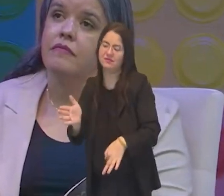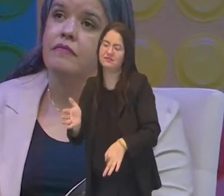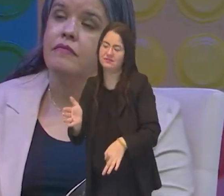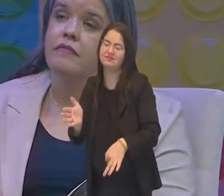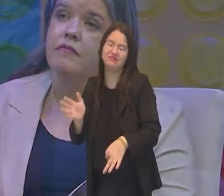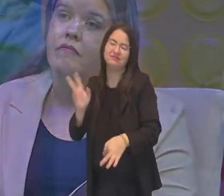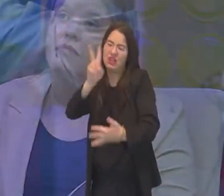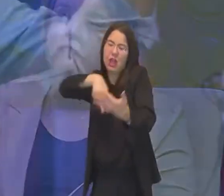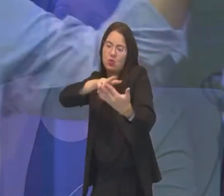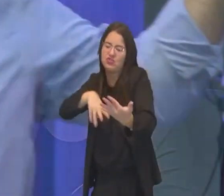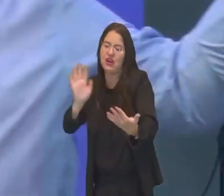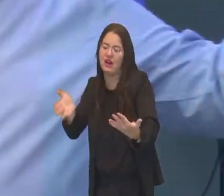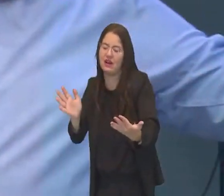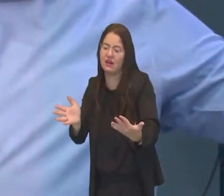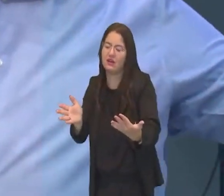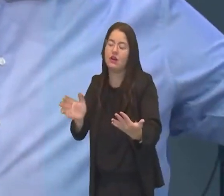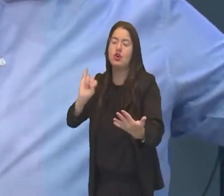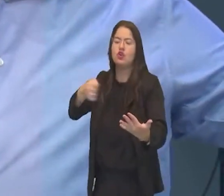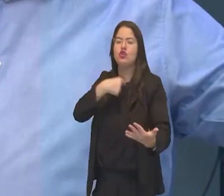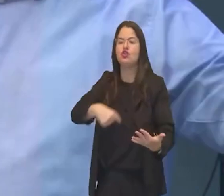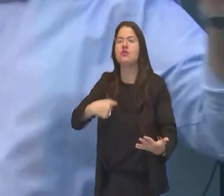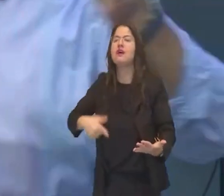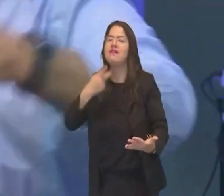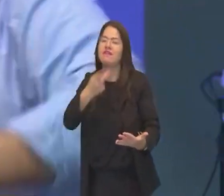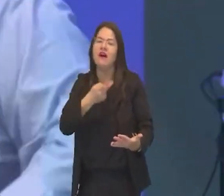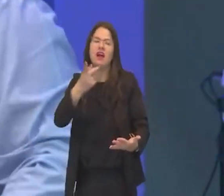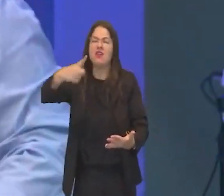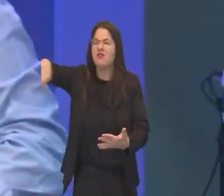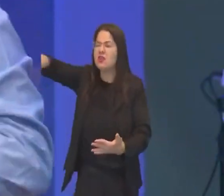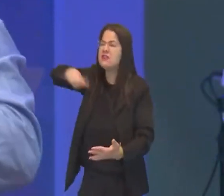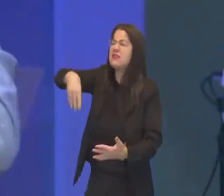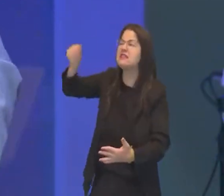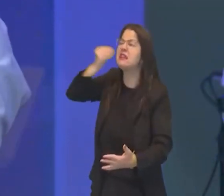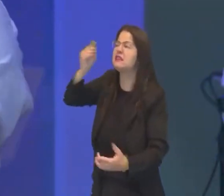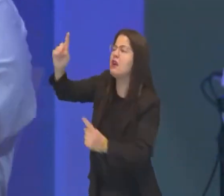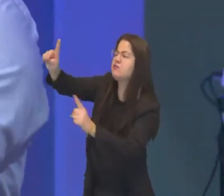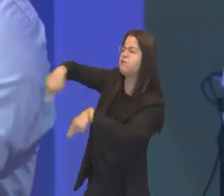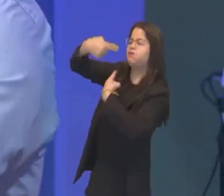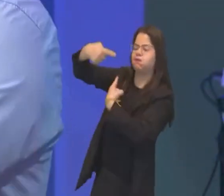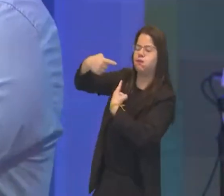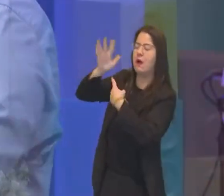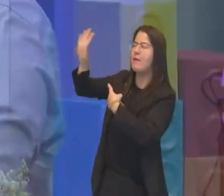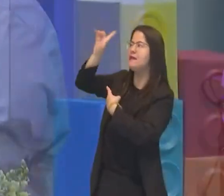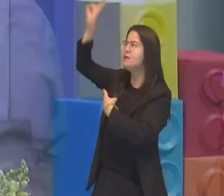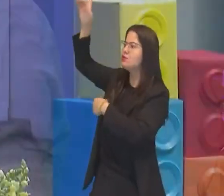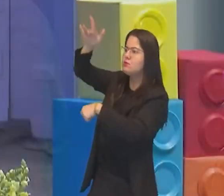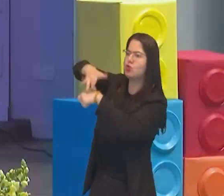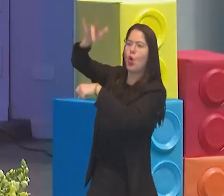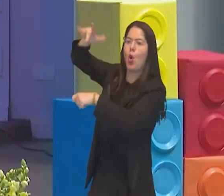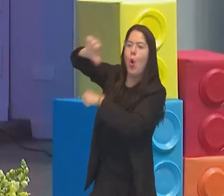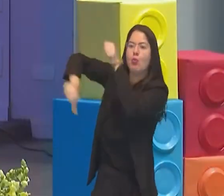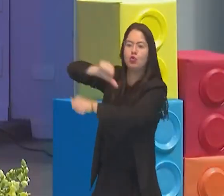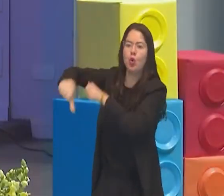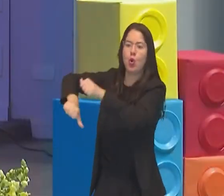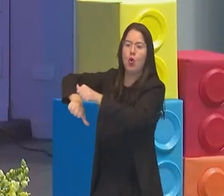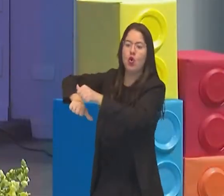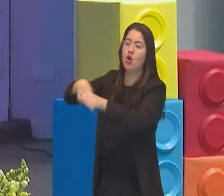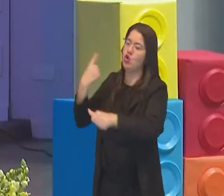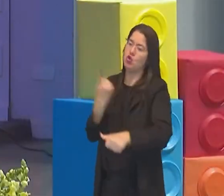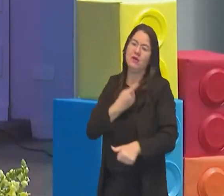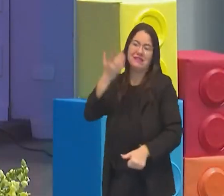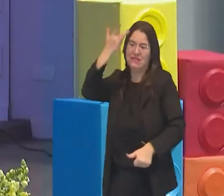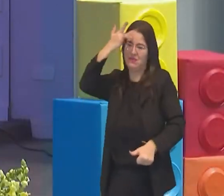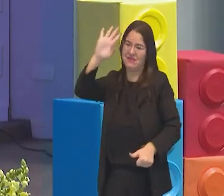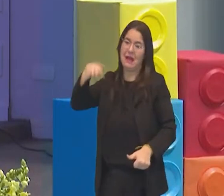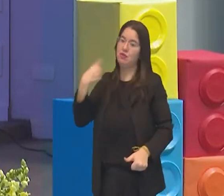e disse: vocês tentaram mal e Deus transformou o mal em bem. A gente não sabe ainda a nossa história, mas a gente